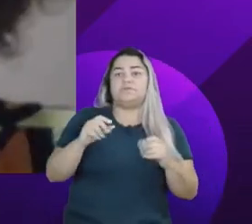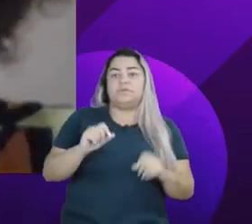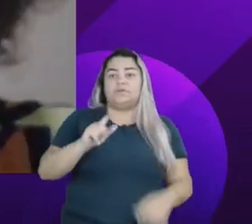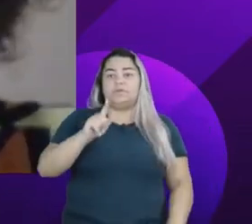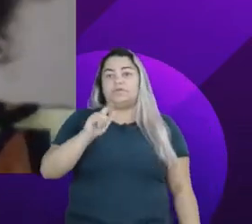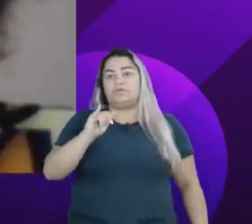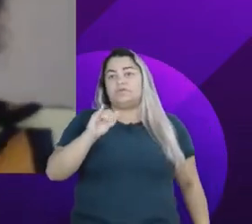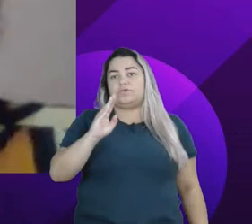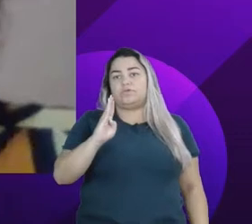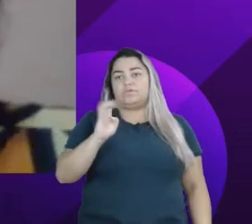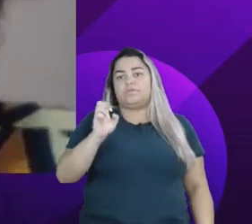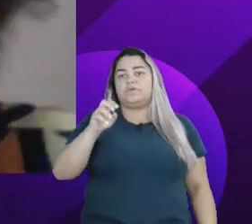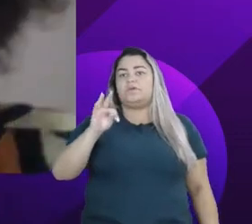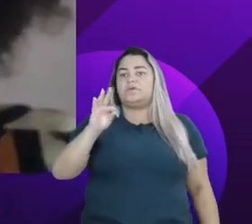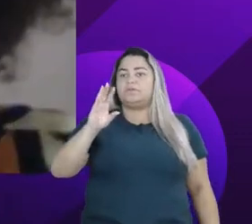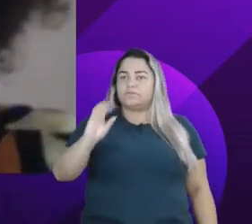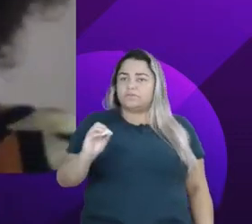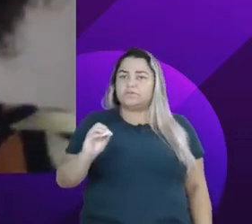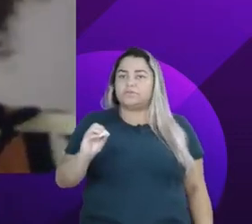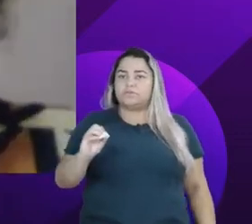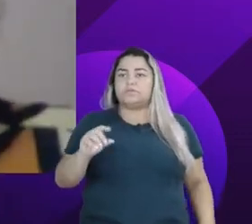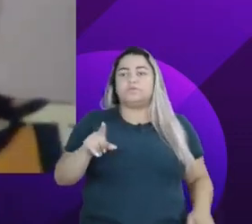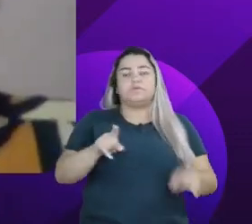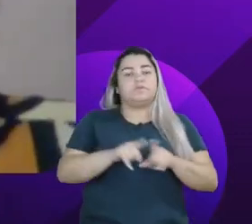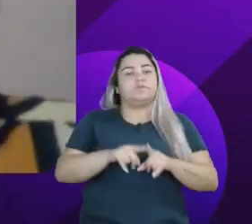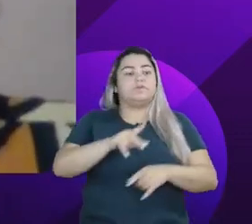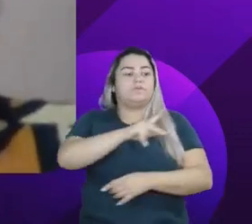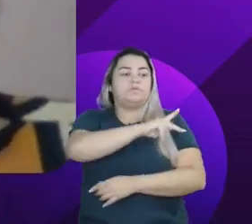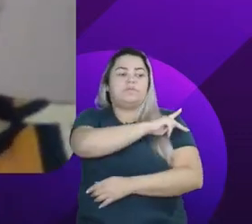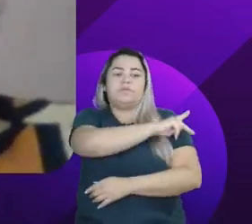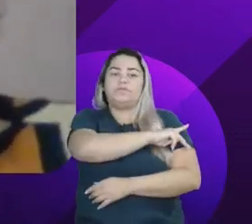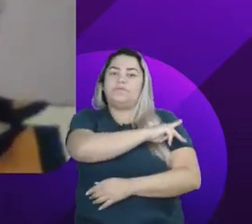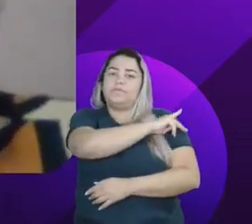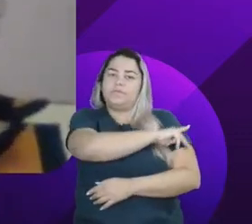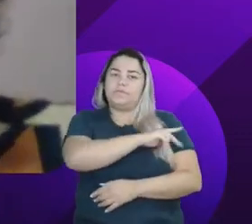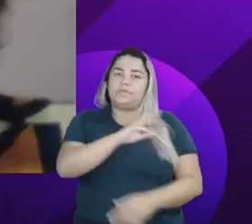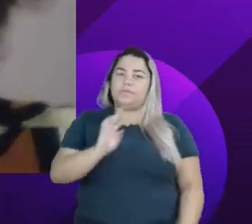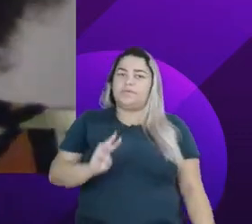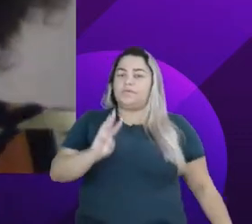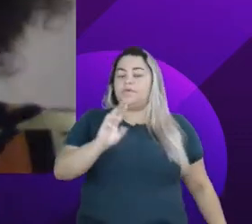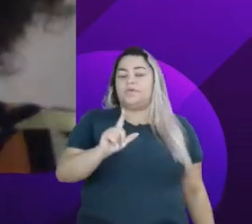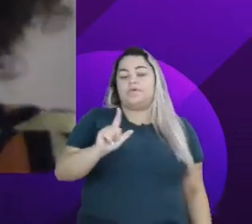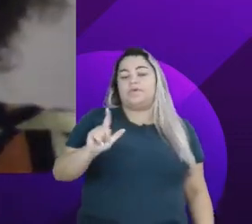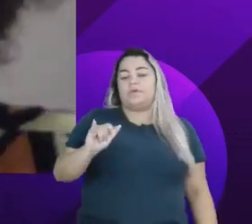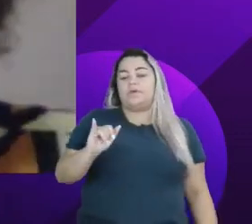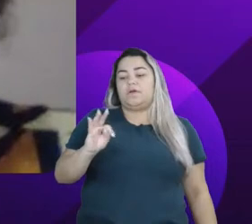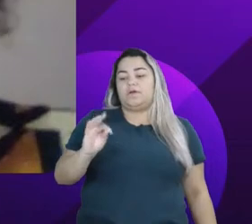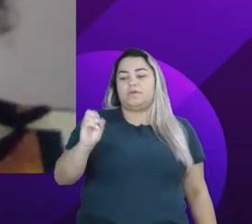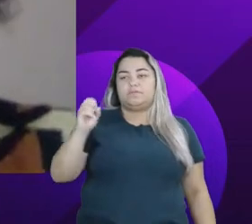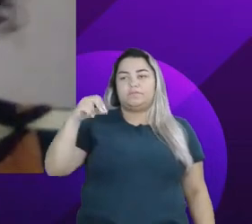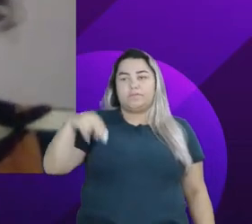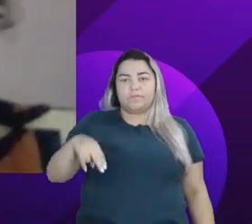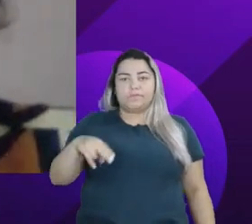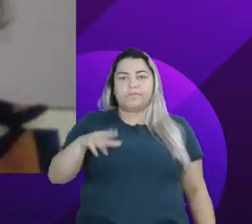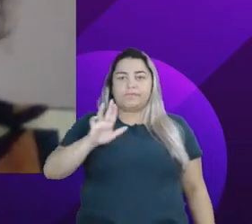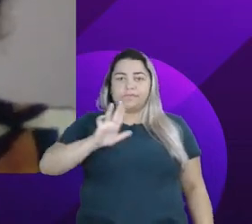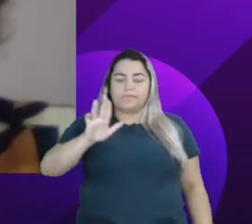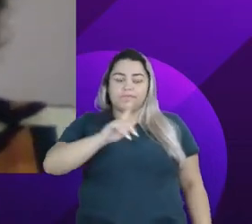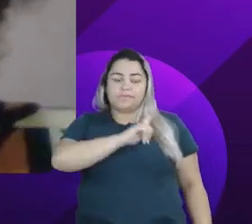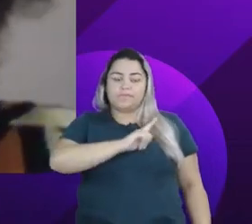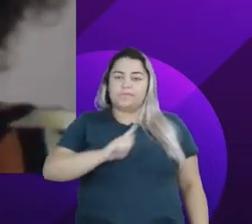Gilberto Gil, né? E aqui no Piauí, o Wellington Dias. Então, governo Lula, governo Wellington